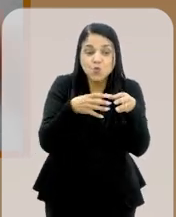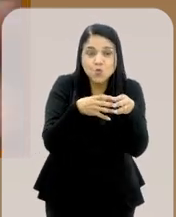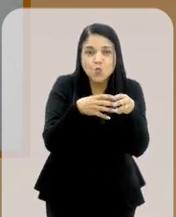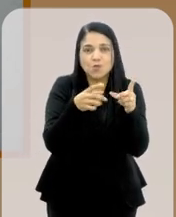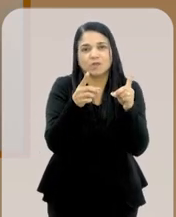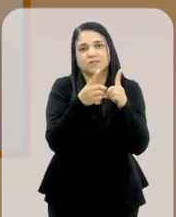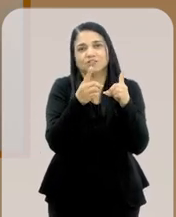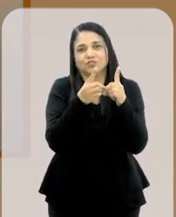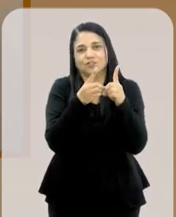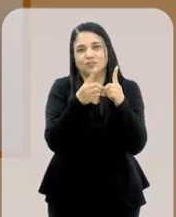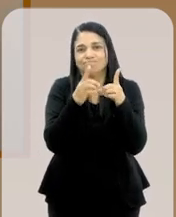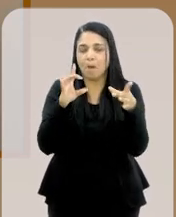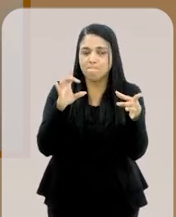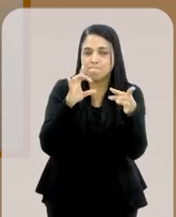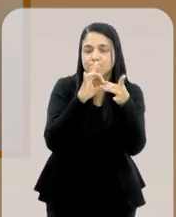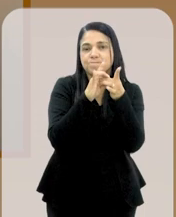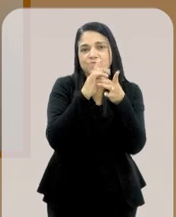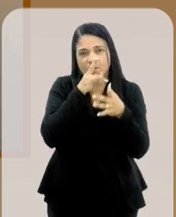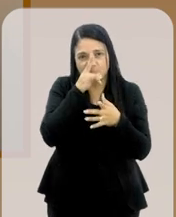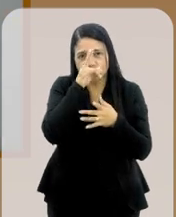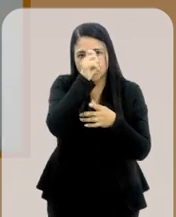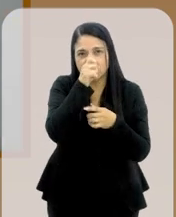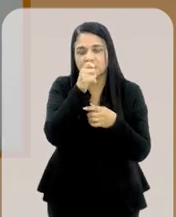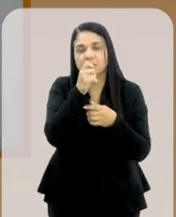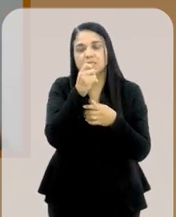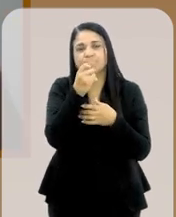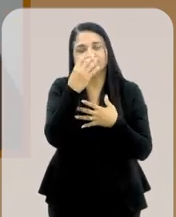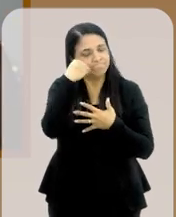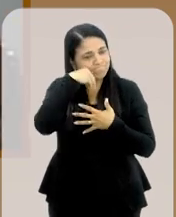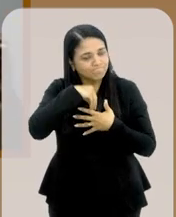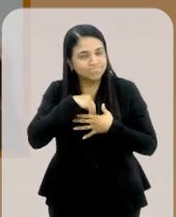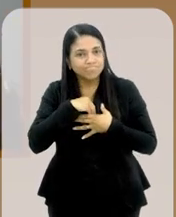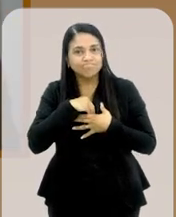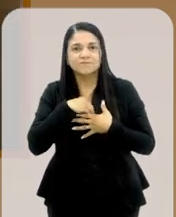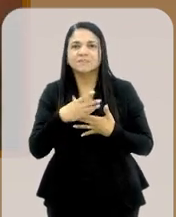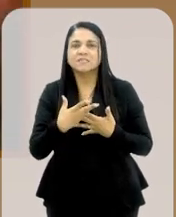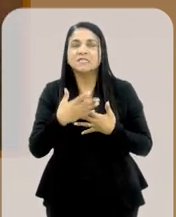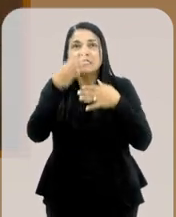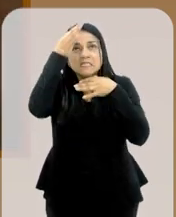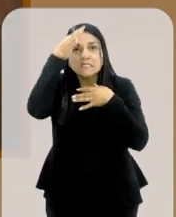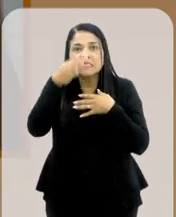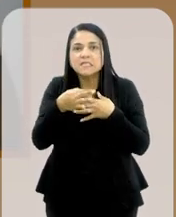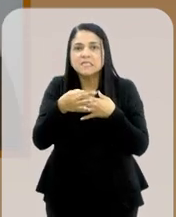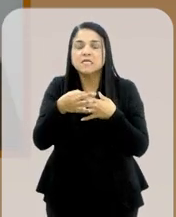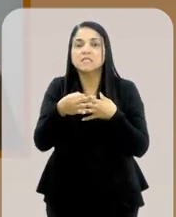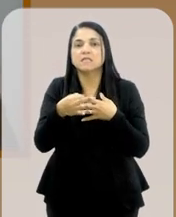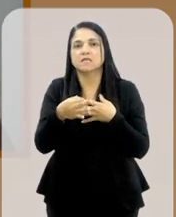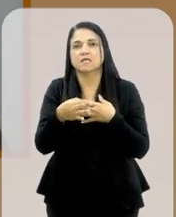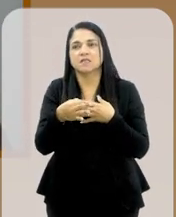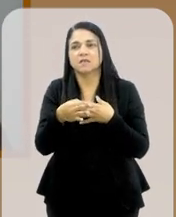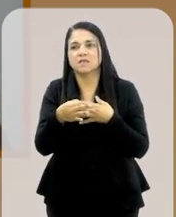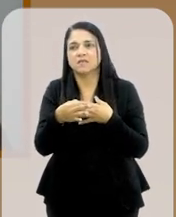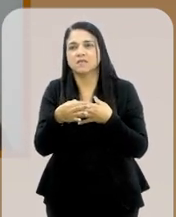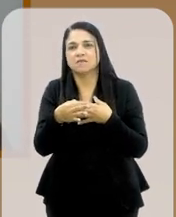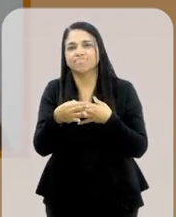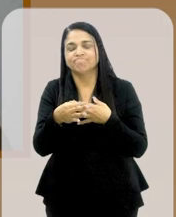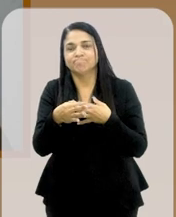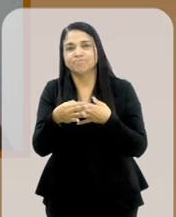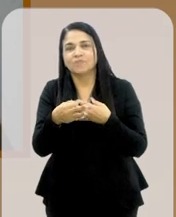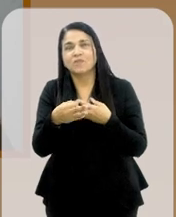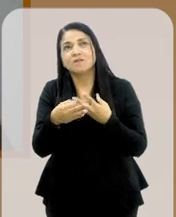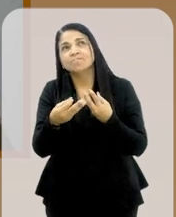atendidas em grupos, até para se fortalecerem intimamente e entenderem, né,